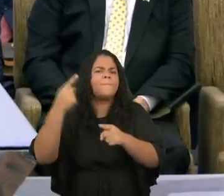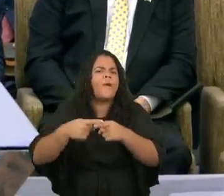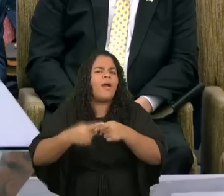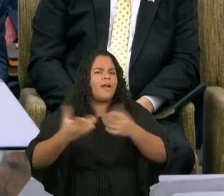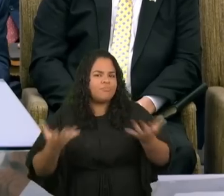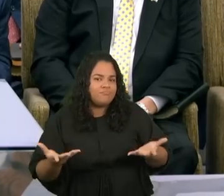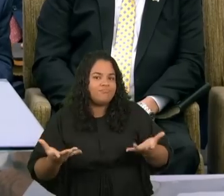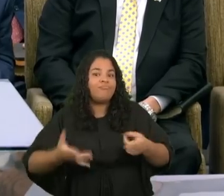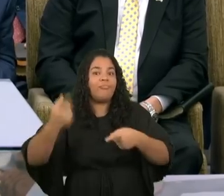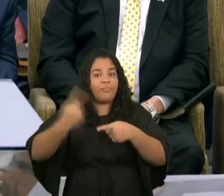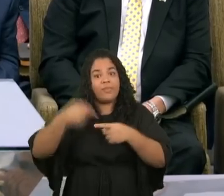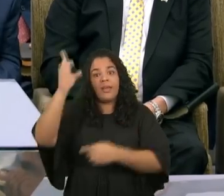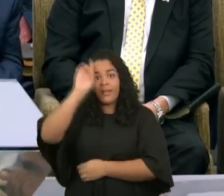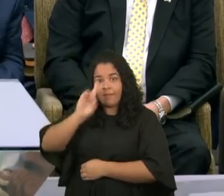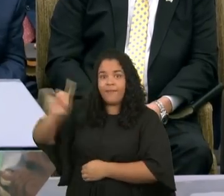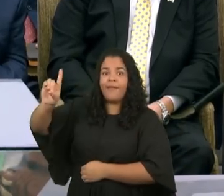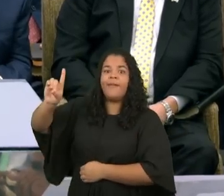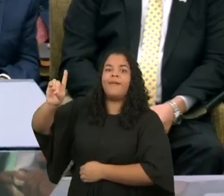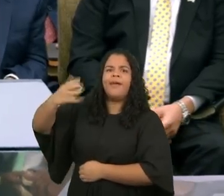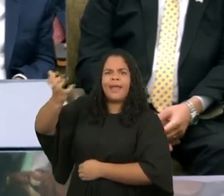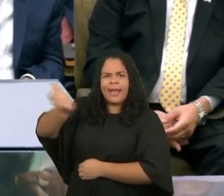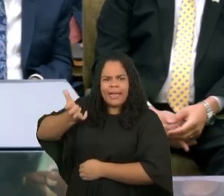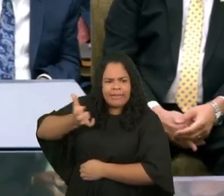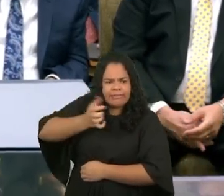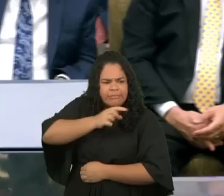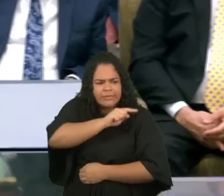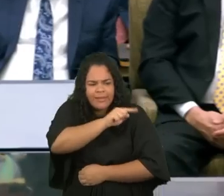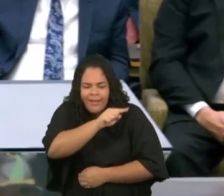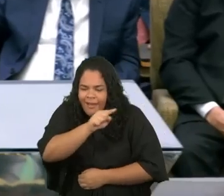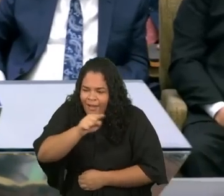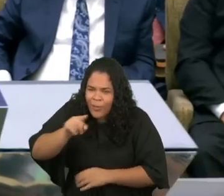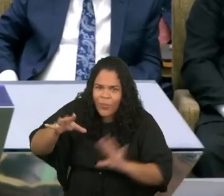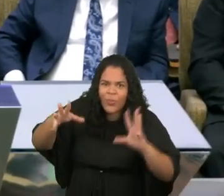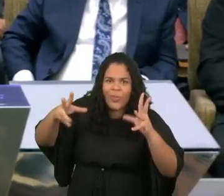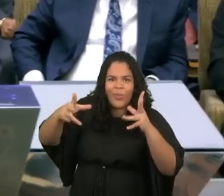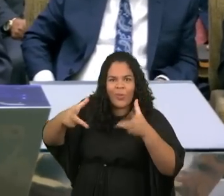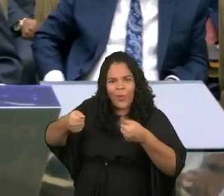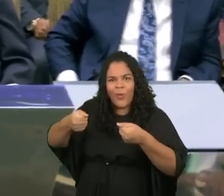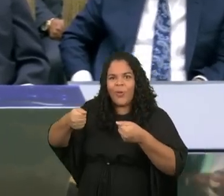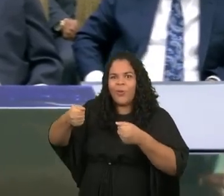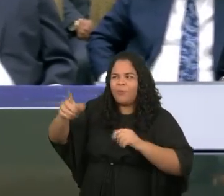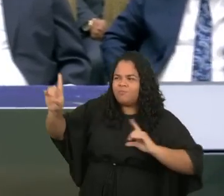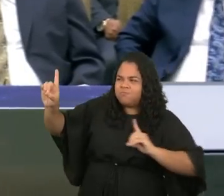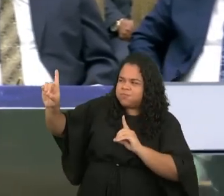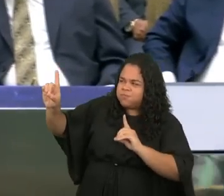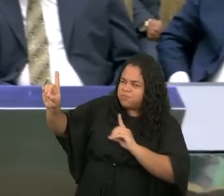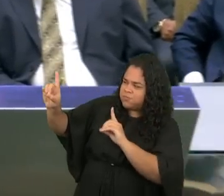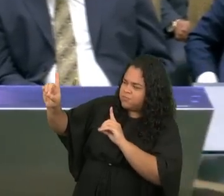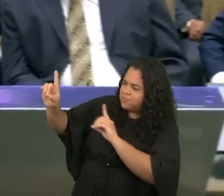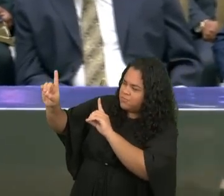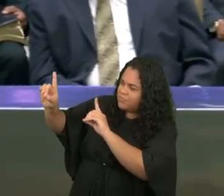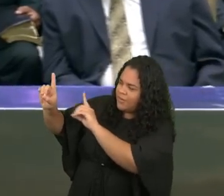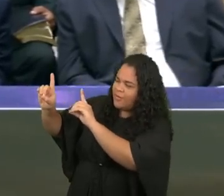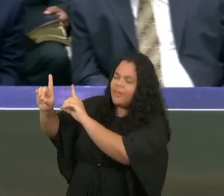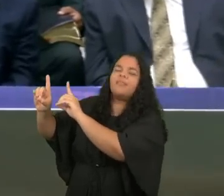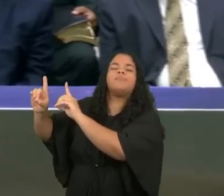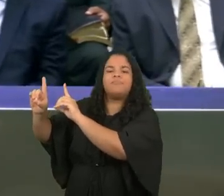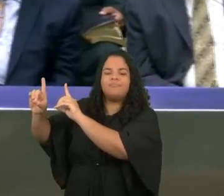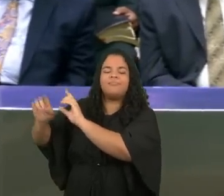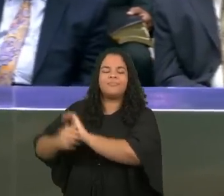A Bíblia é profunda. Nós não, ou melhor, eu. Mas diz assim, para que a